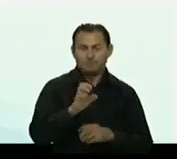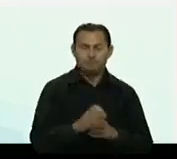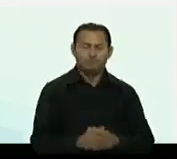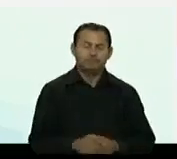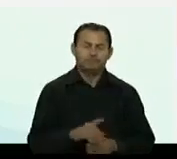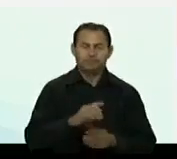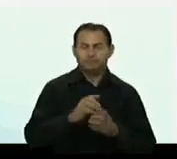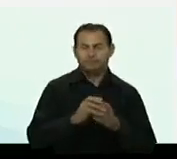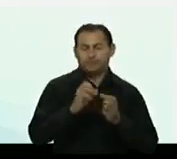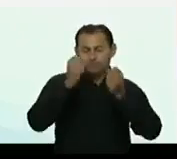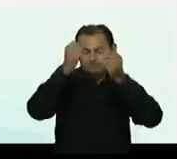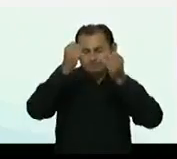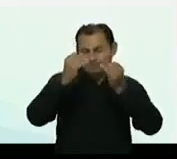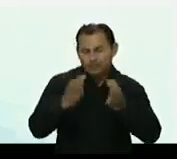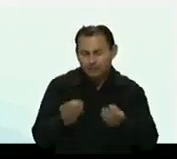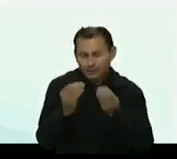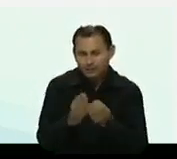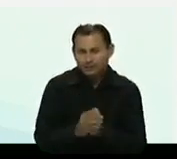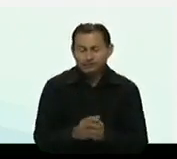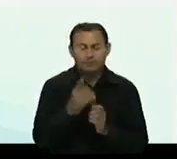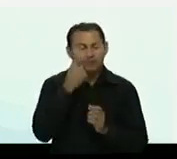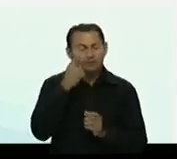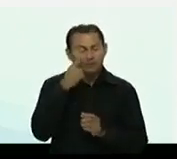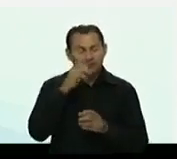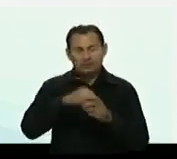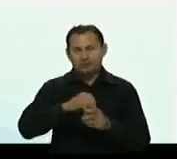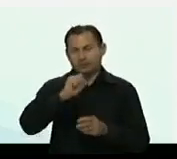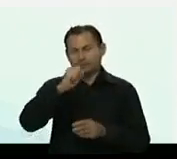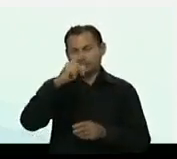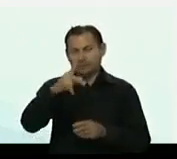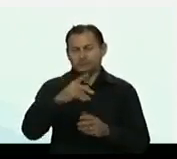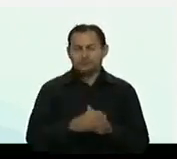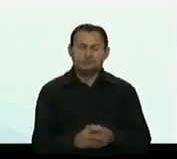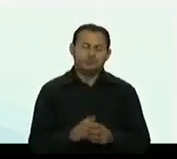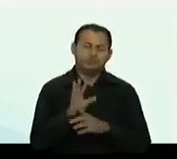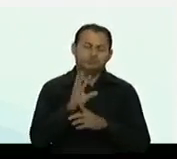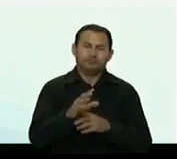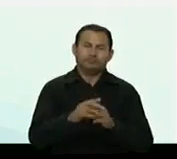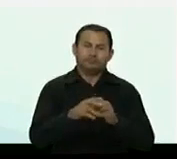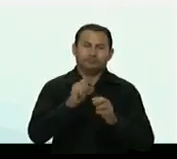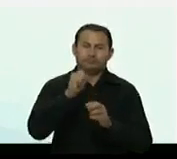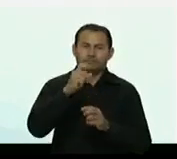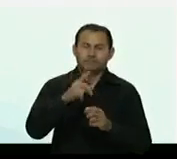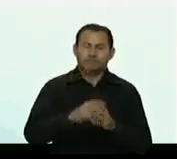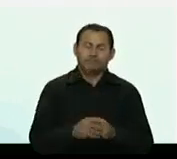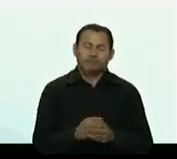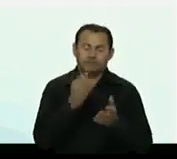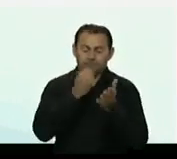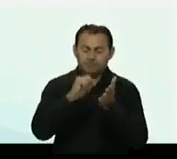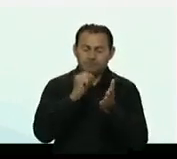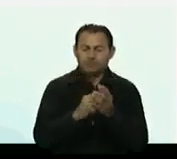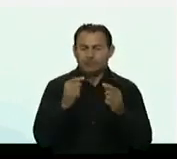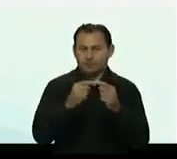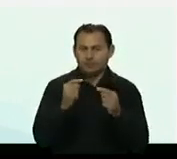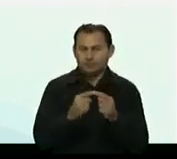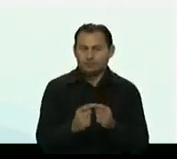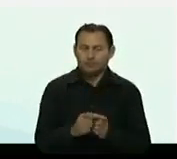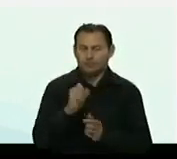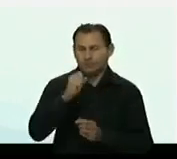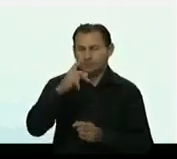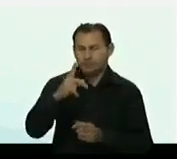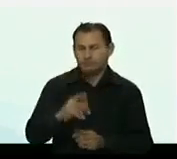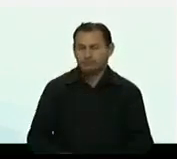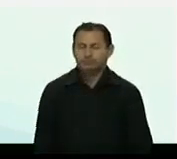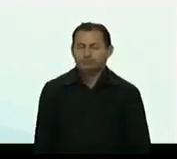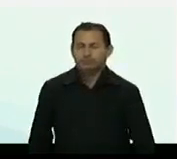a gente vai trabalhar como? A gente vê que a gente pegou essa situação, referente a essa situação, e reescrevemos de acordo com essa situação.